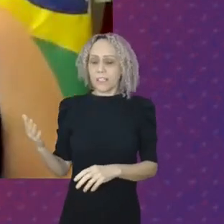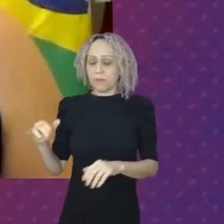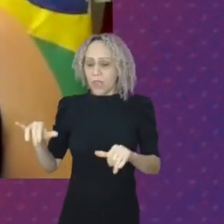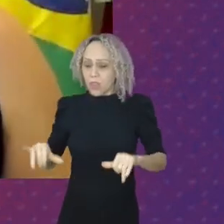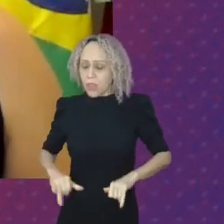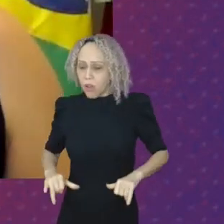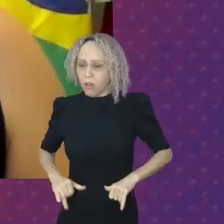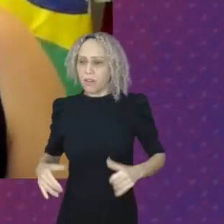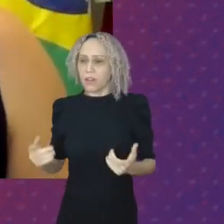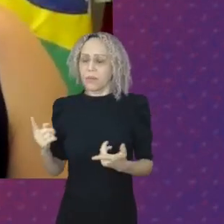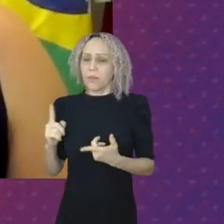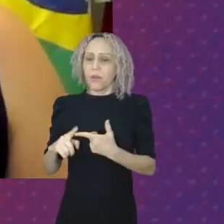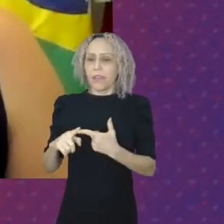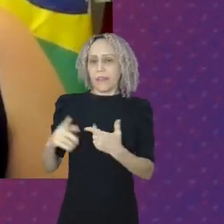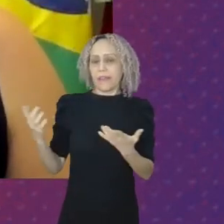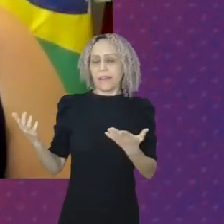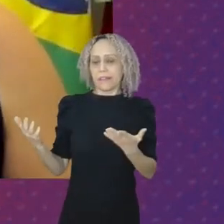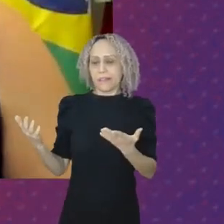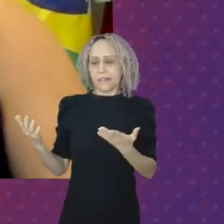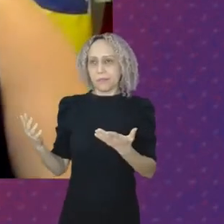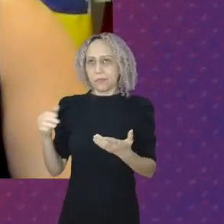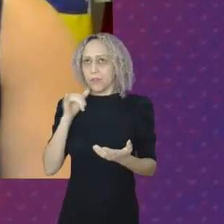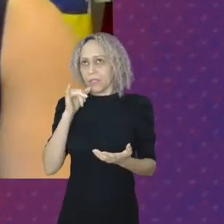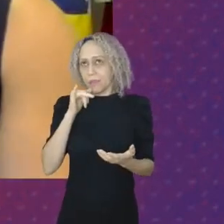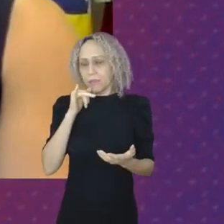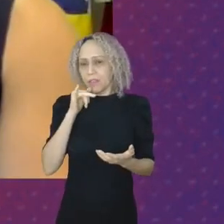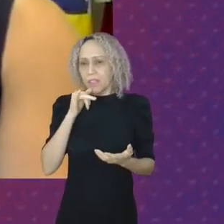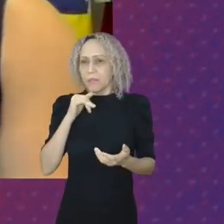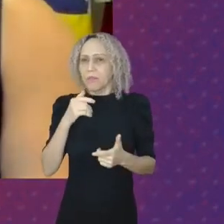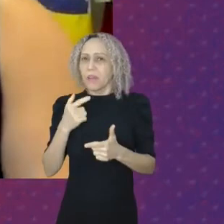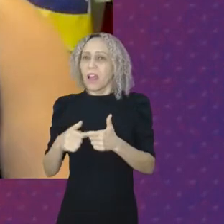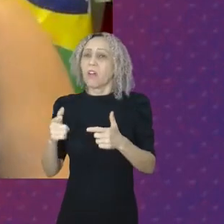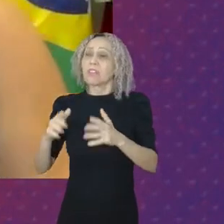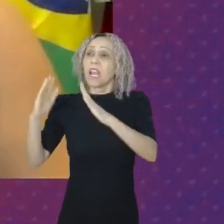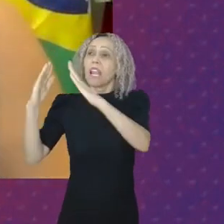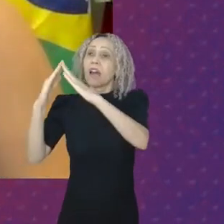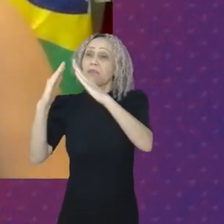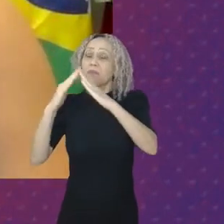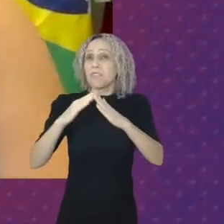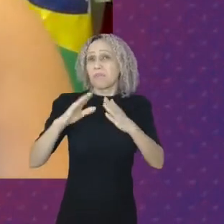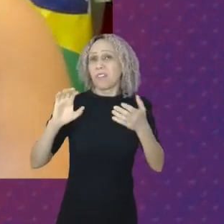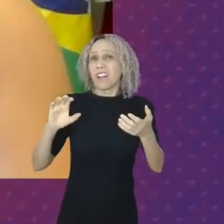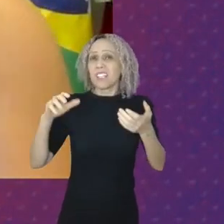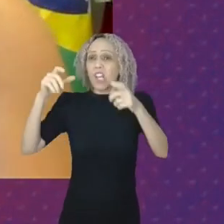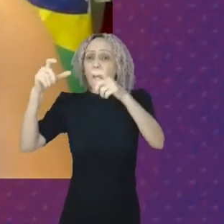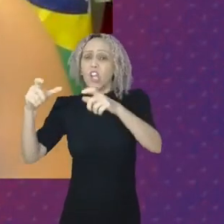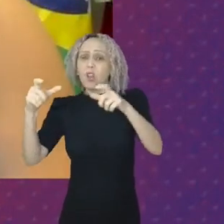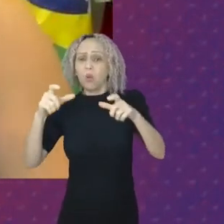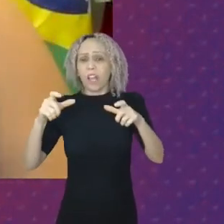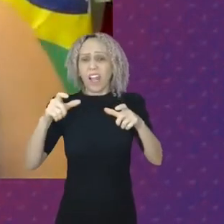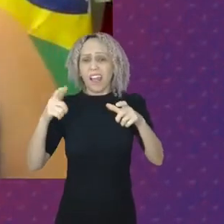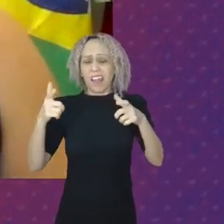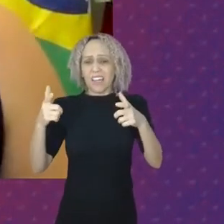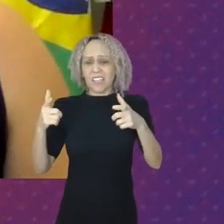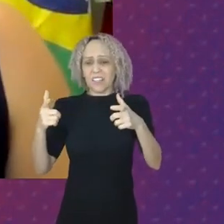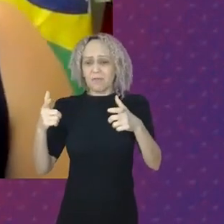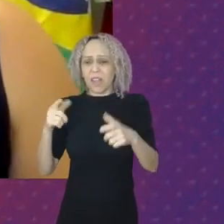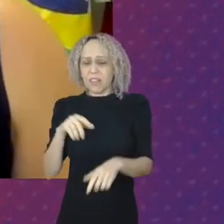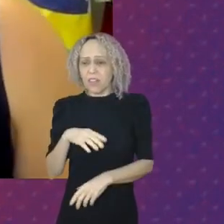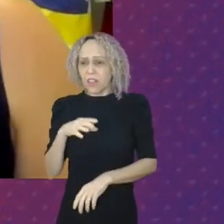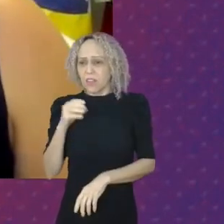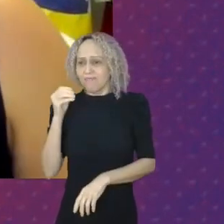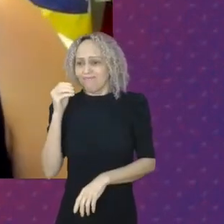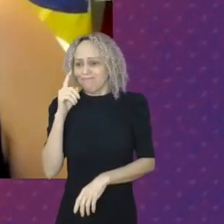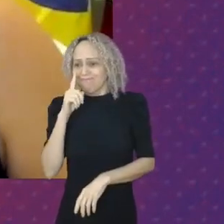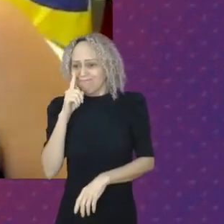áreas de suscetibilidade geográfica, estão mais expostas à pobreza, estão mais expostas ao cuidado.